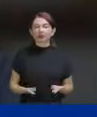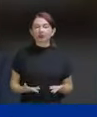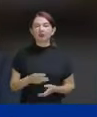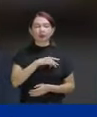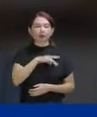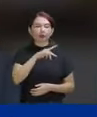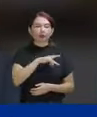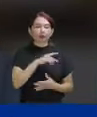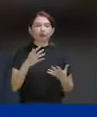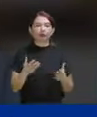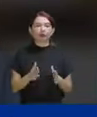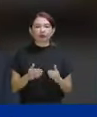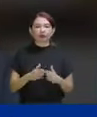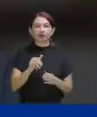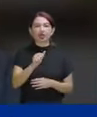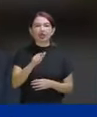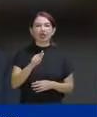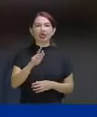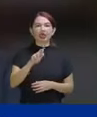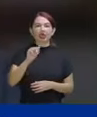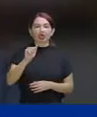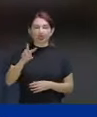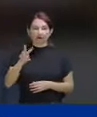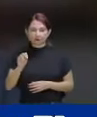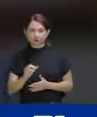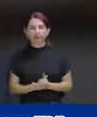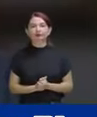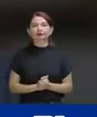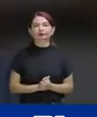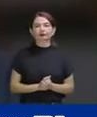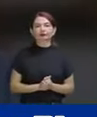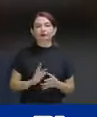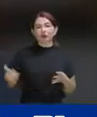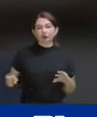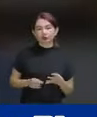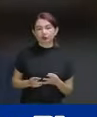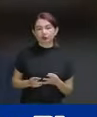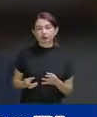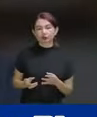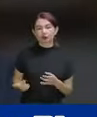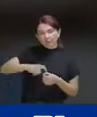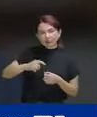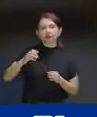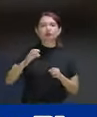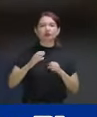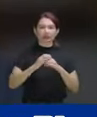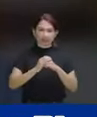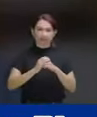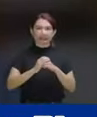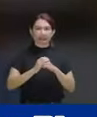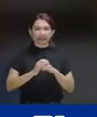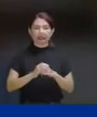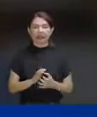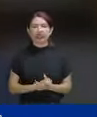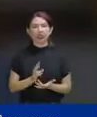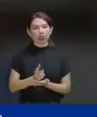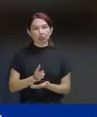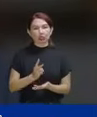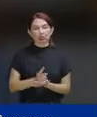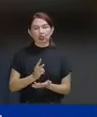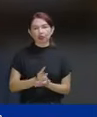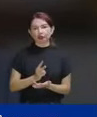ao TSE, que deu parcial provimento ao recurso para o retorno dos autos ao TRE, a fim de que, mantidas as conclusões do